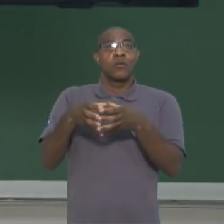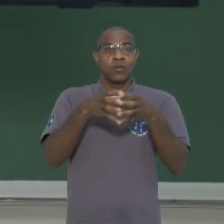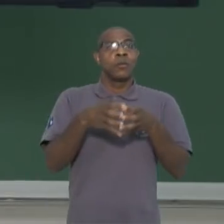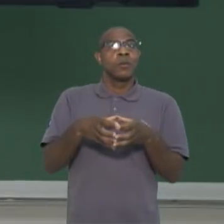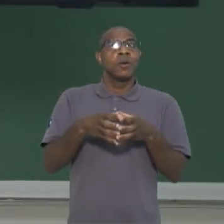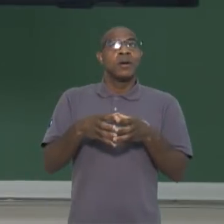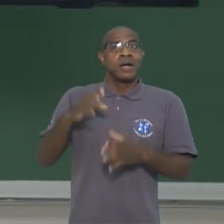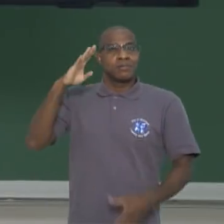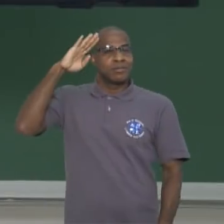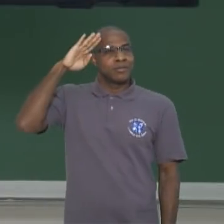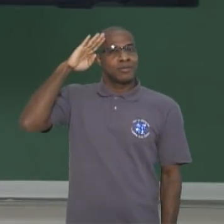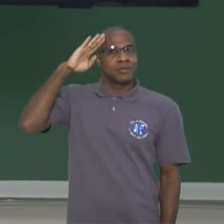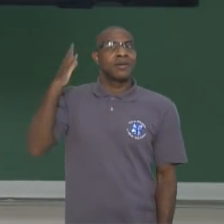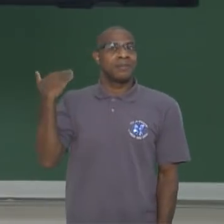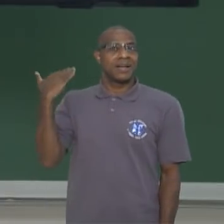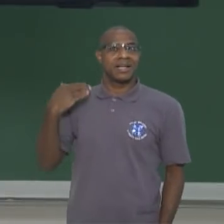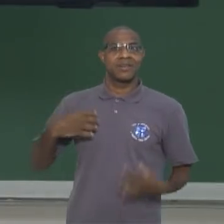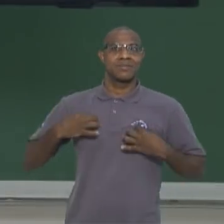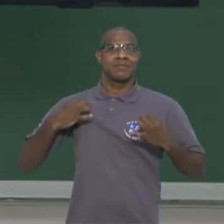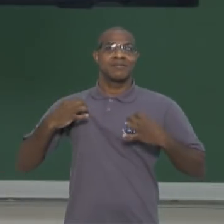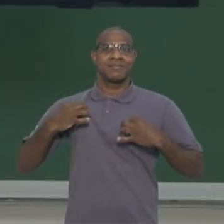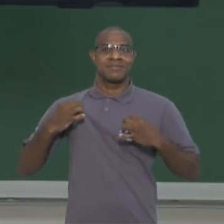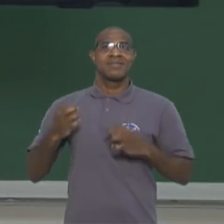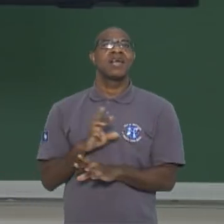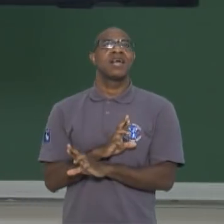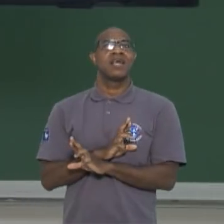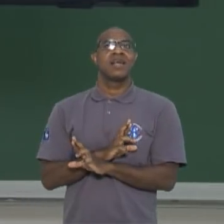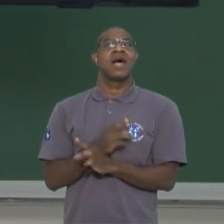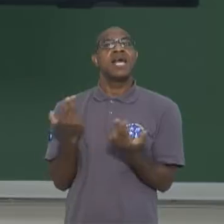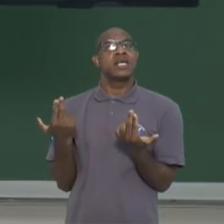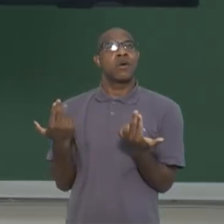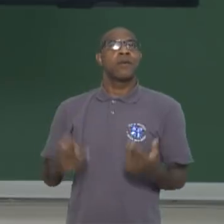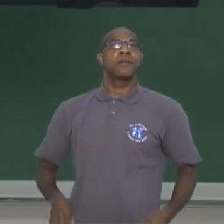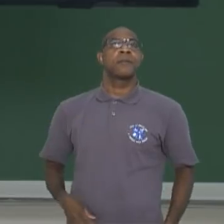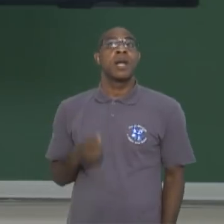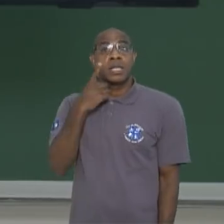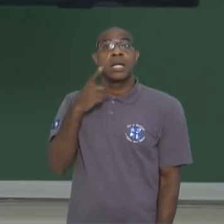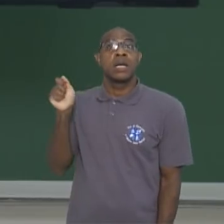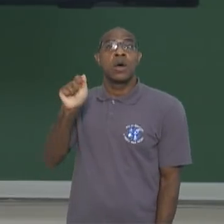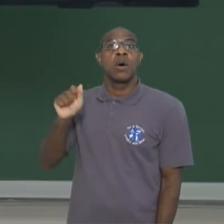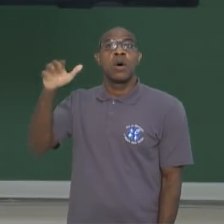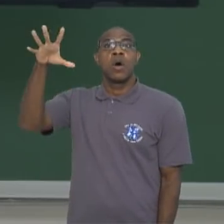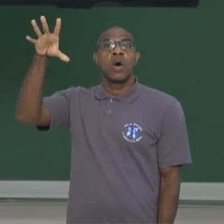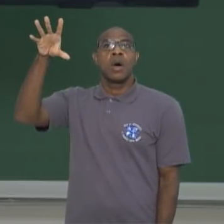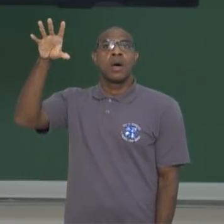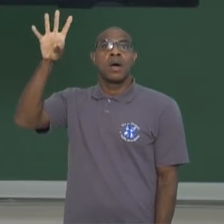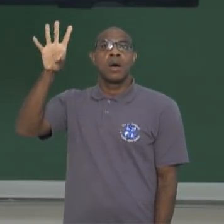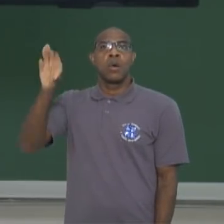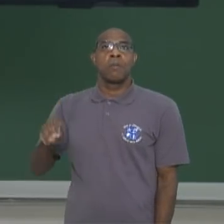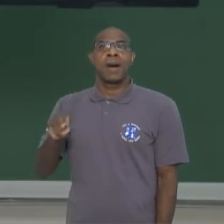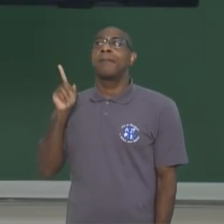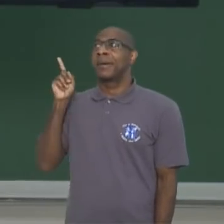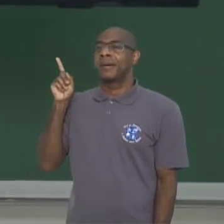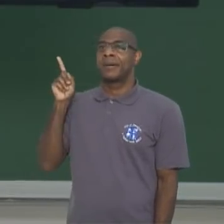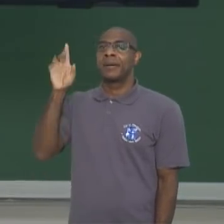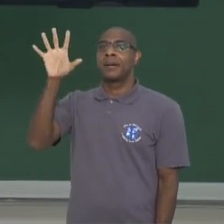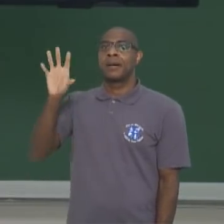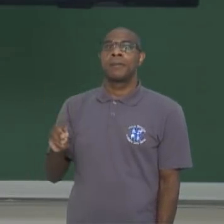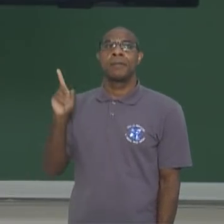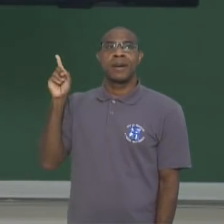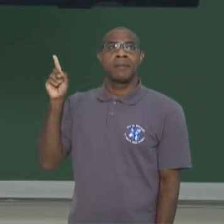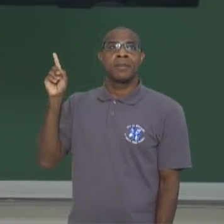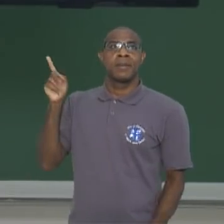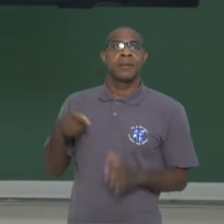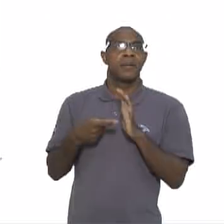tinham uma base de vestimenta parecida. Então aqui a gente tem um mapa que mostra a trajetória dos francos, né? Clovis